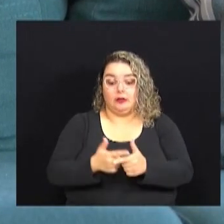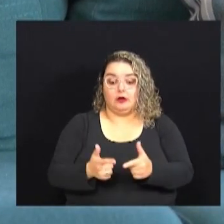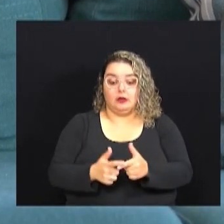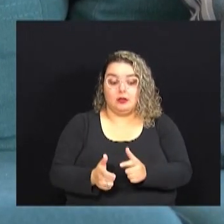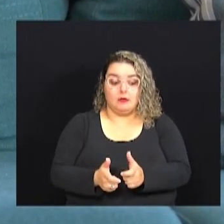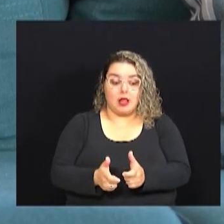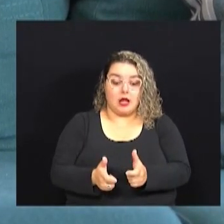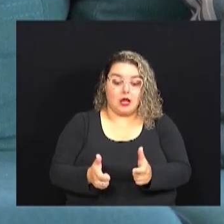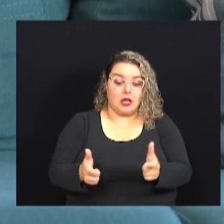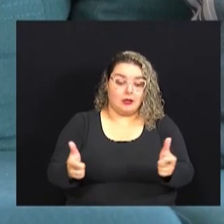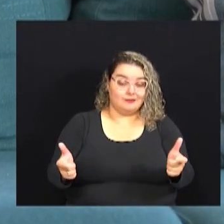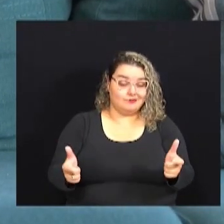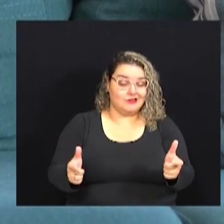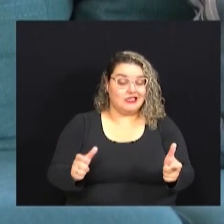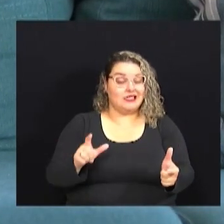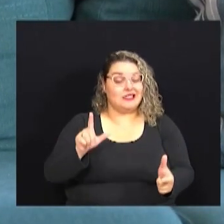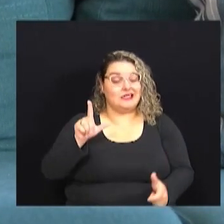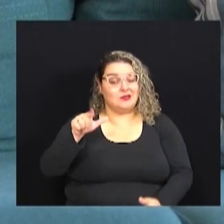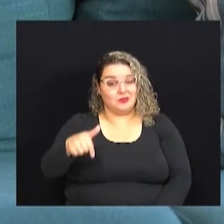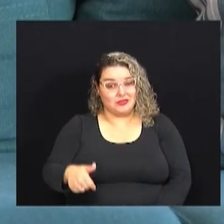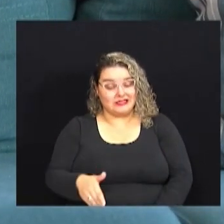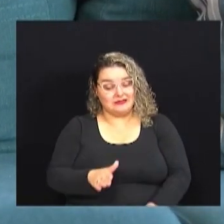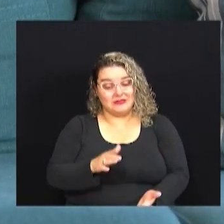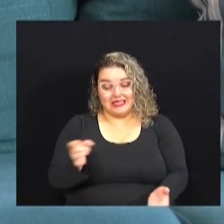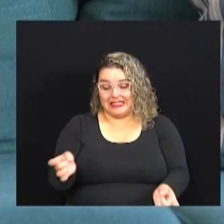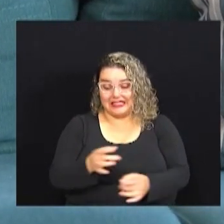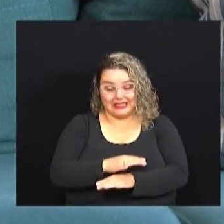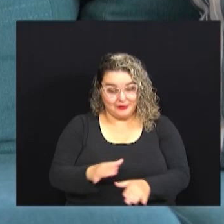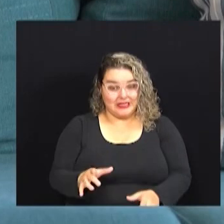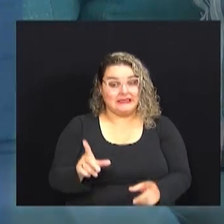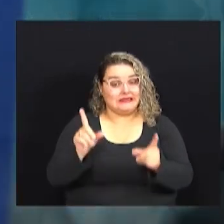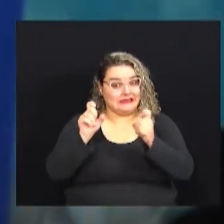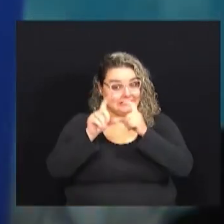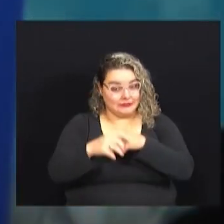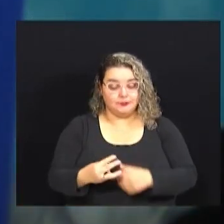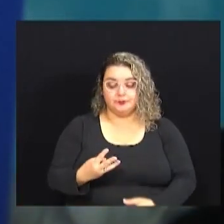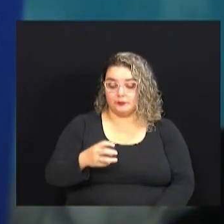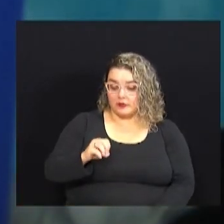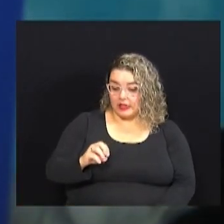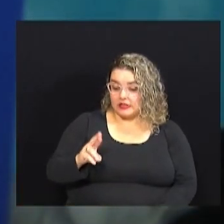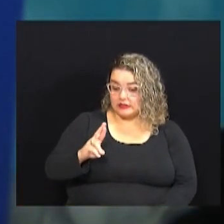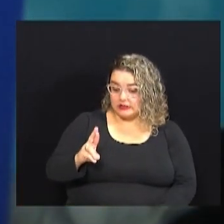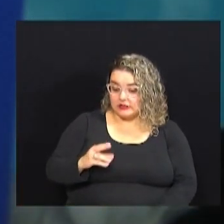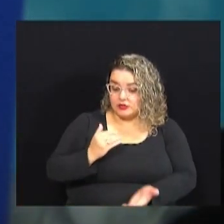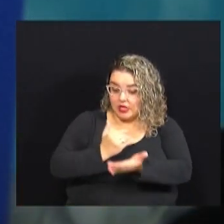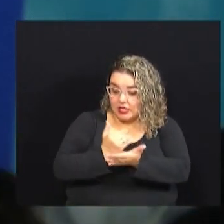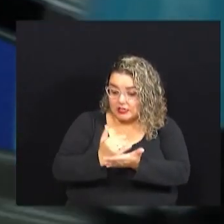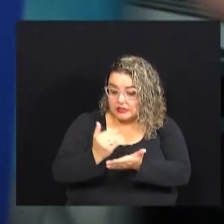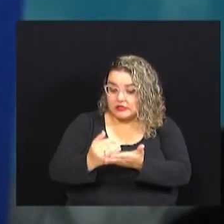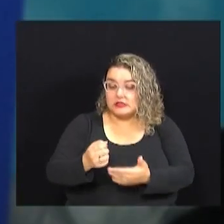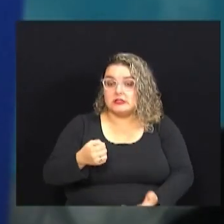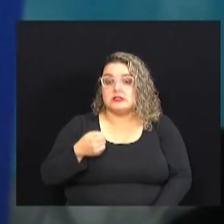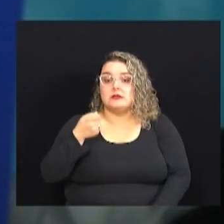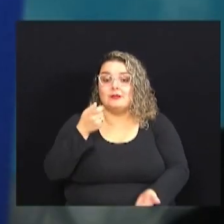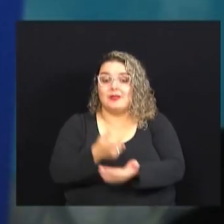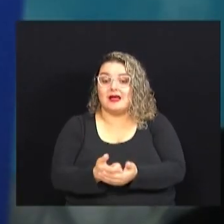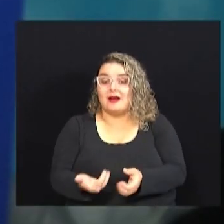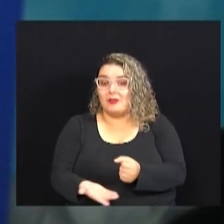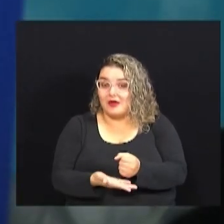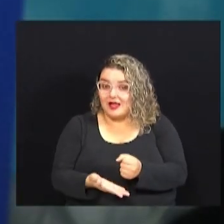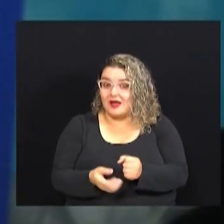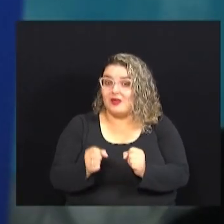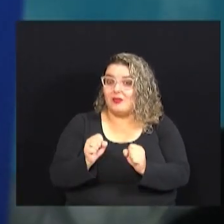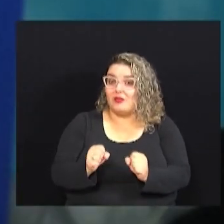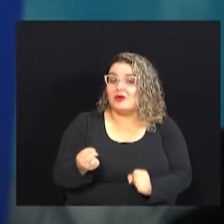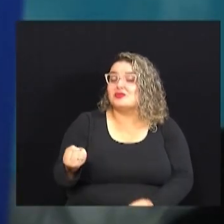acabam entrando, né, e depois para sair dá um pouquinho de trabalho. Esses R$300 de parcela, se você pagar o mínimo, depois